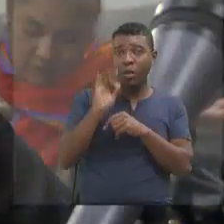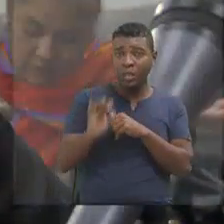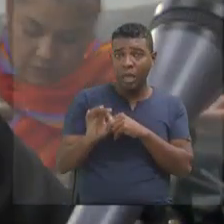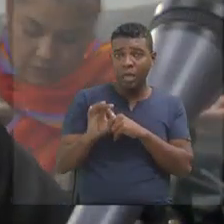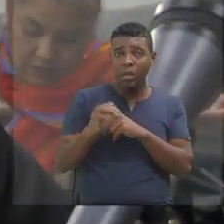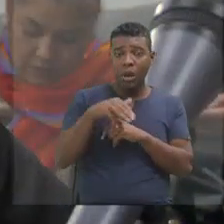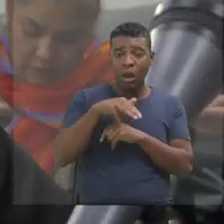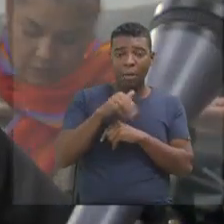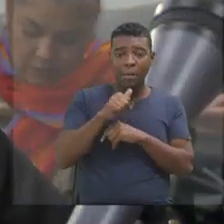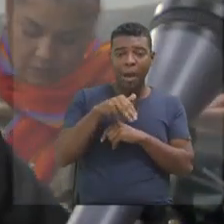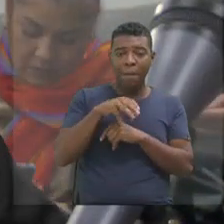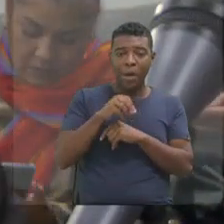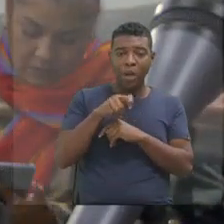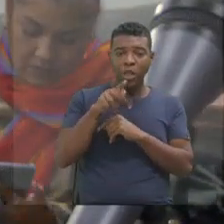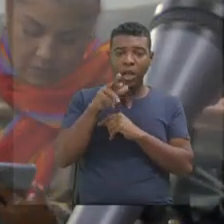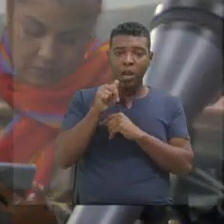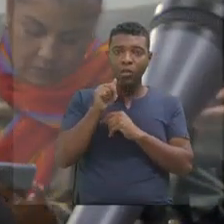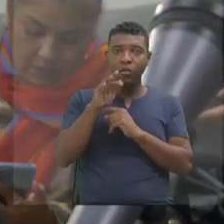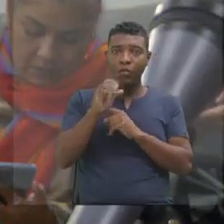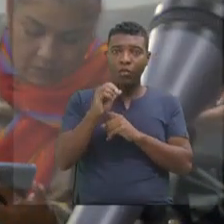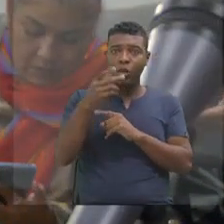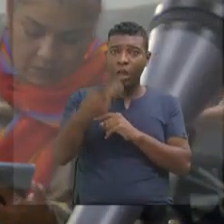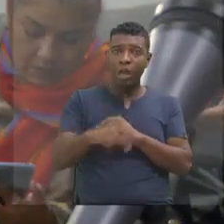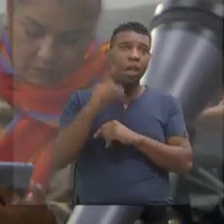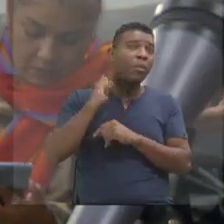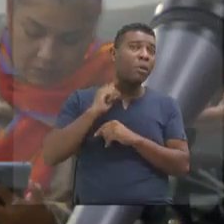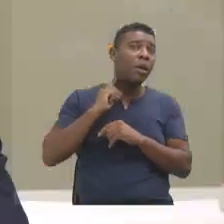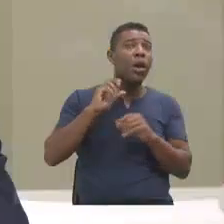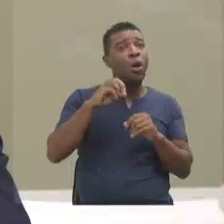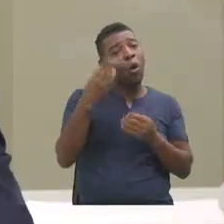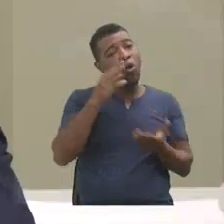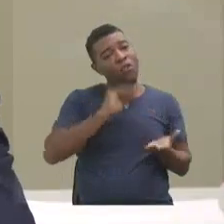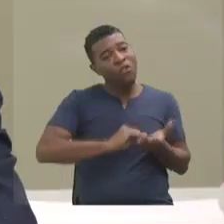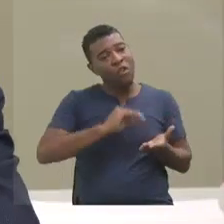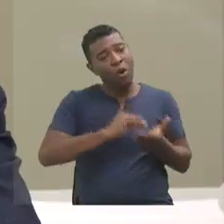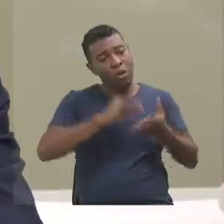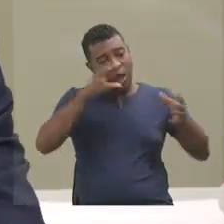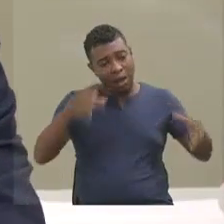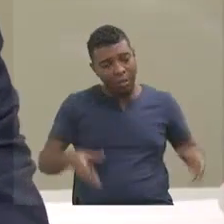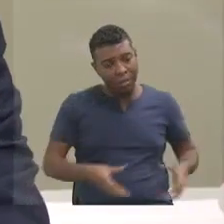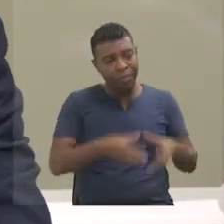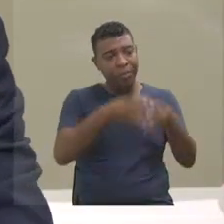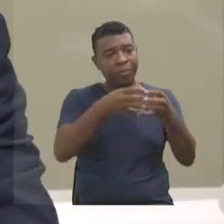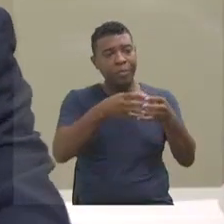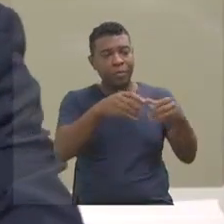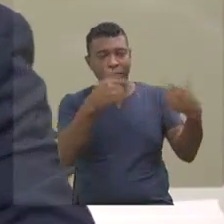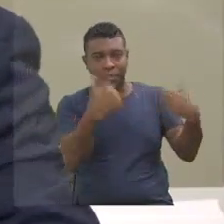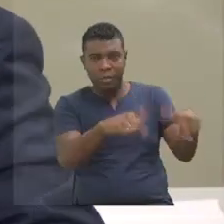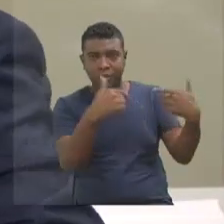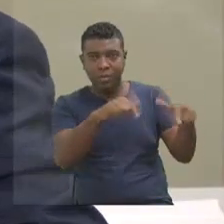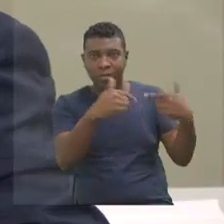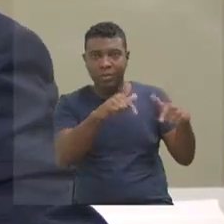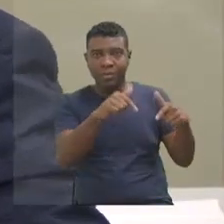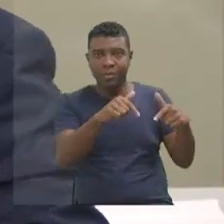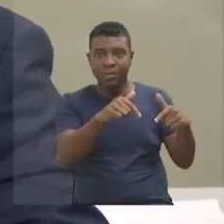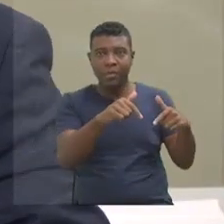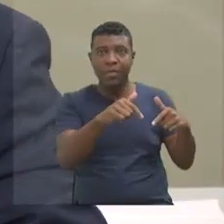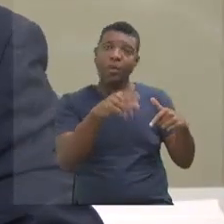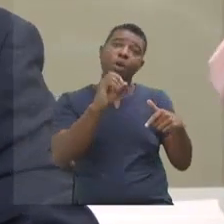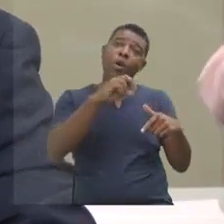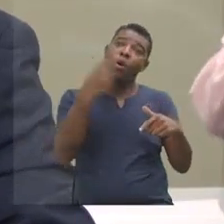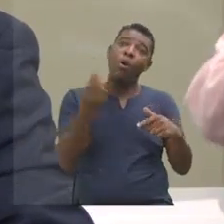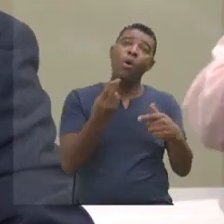Minas Gerais não estão funcionando ou por falta de equipe para operar o equipamento ou porque o equipamento